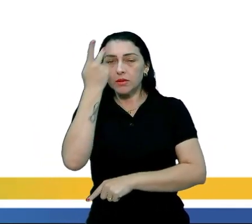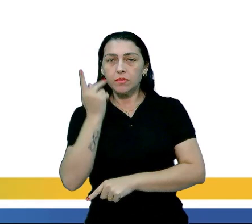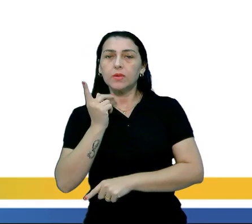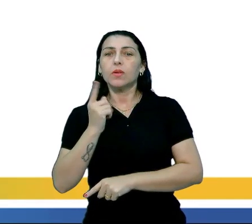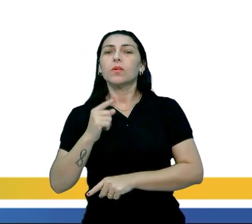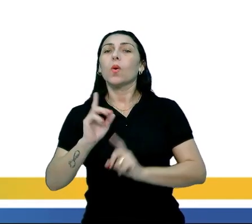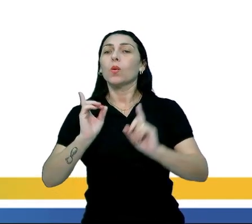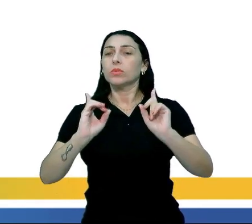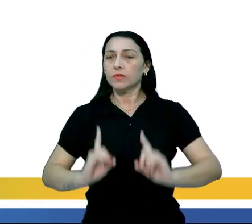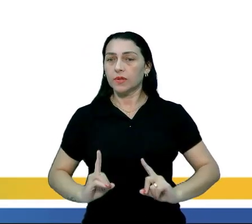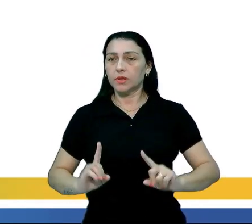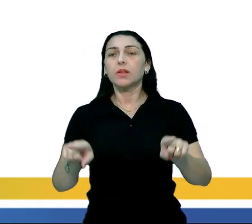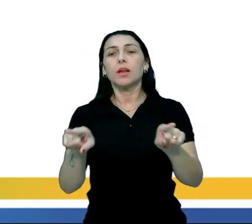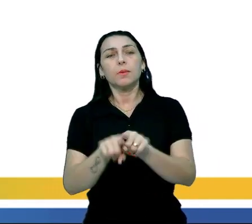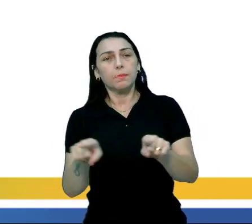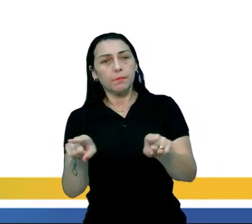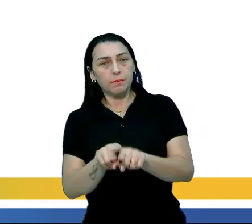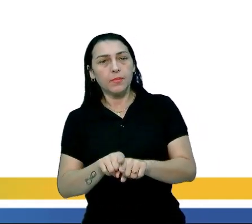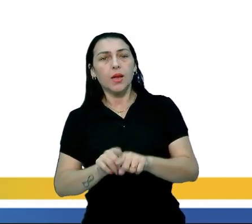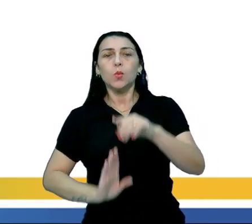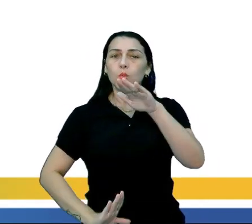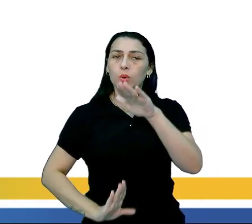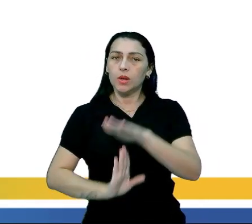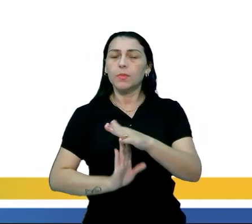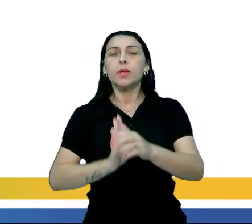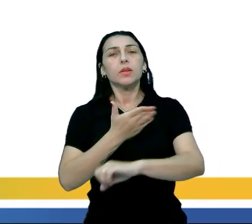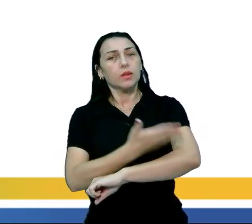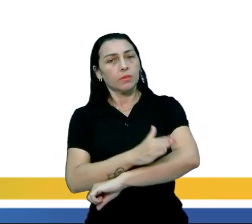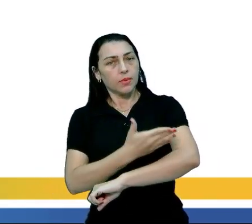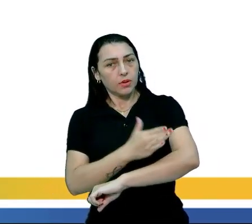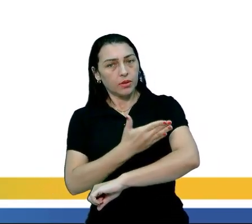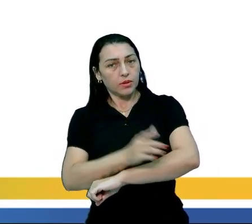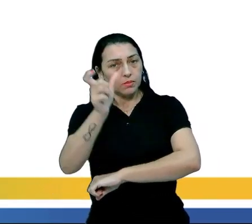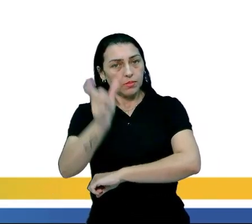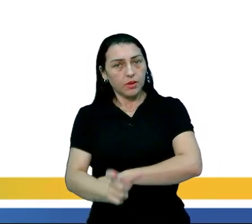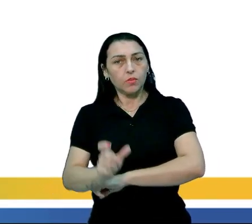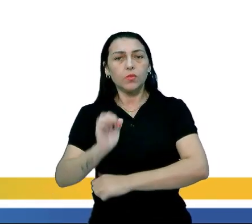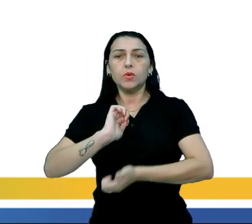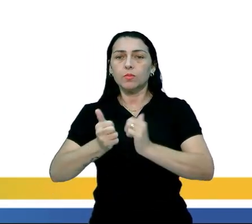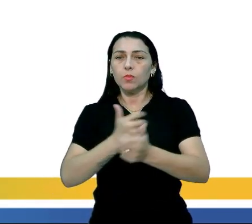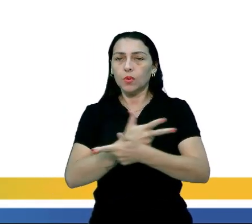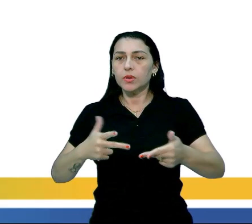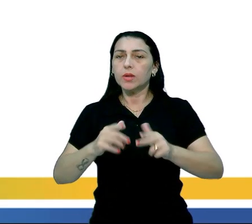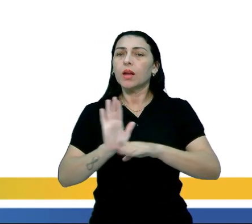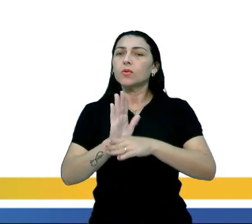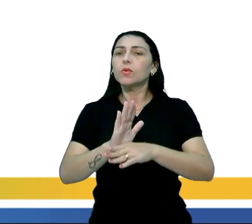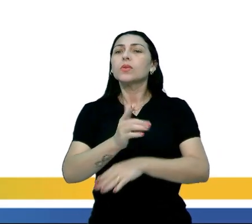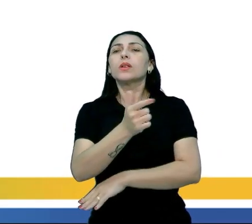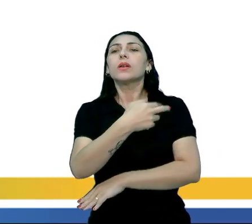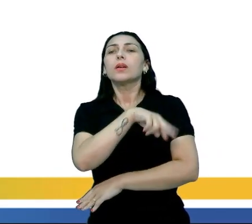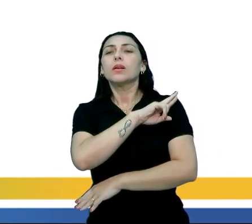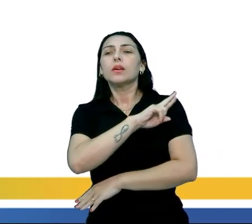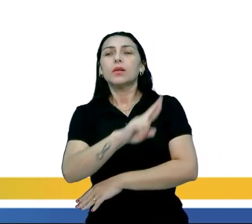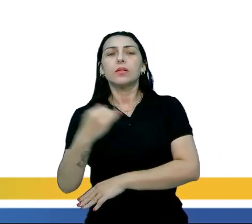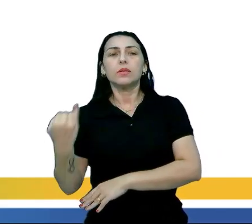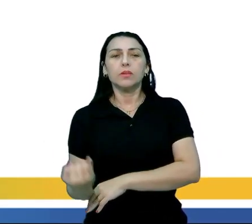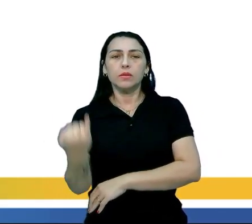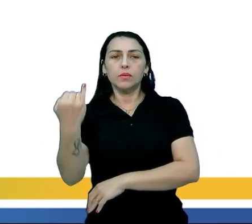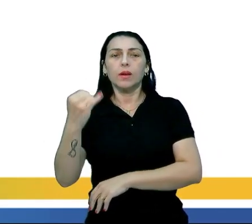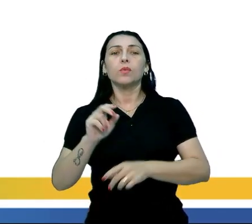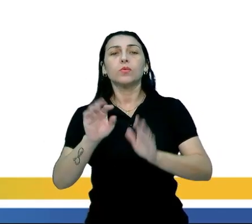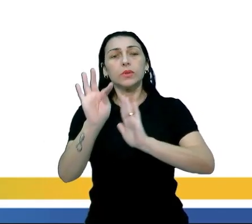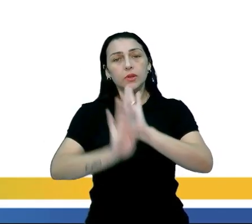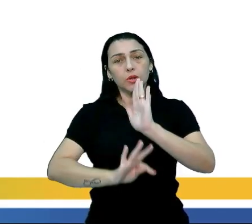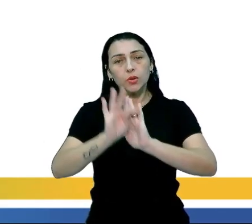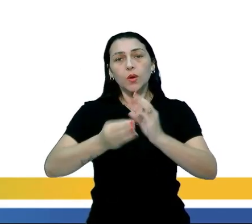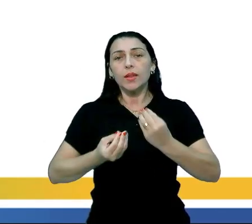da pessoa com deficiências, mesmo considerando os limites desse praticante. O esporte desempenha um papel fundamental, pois